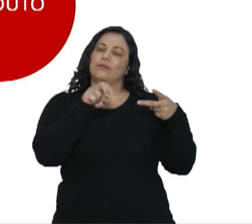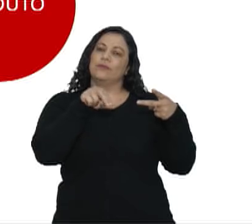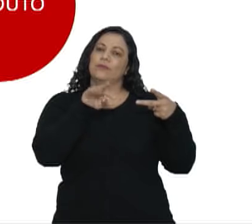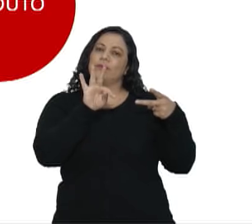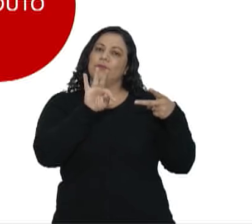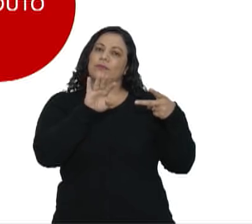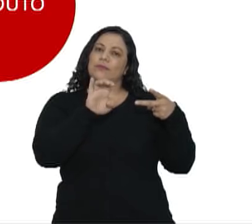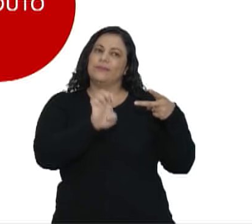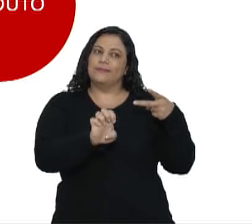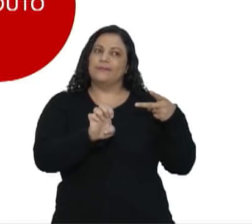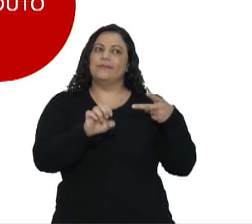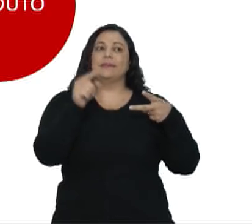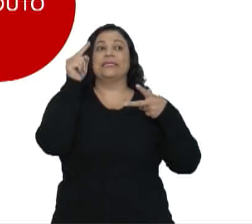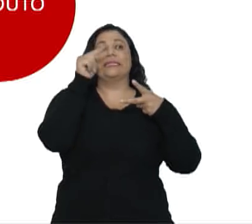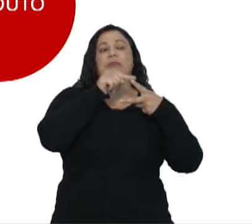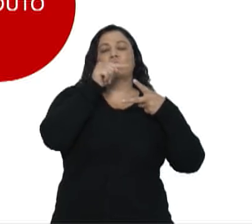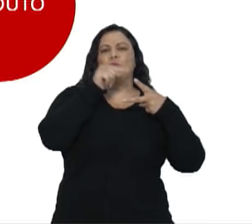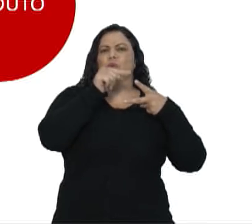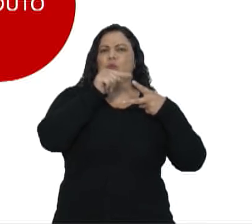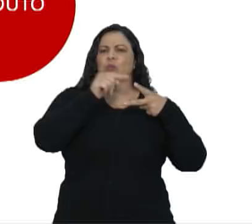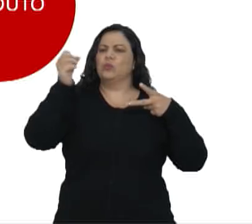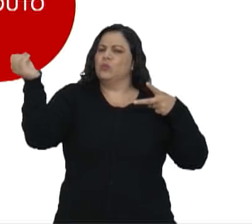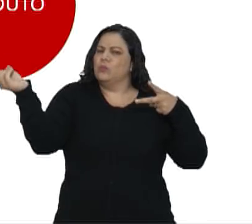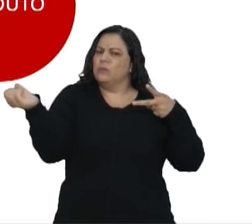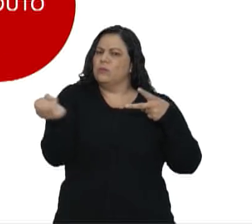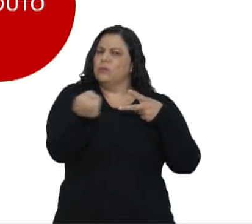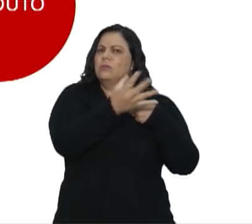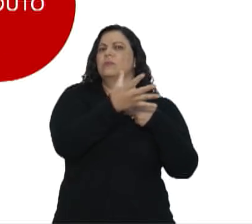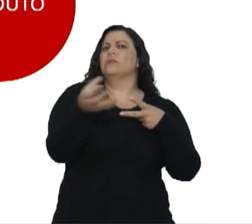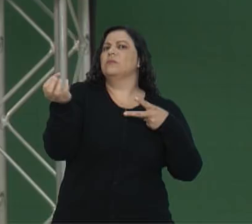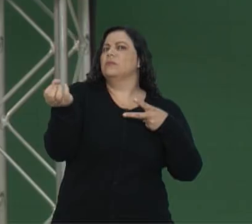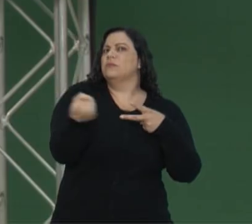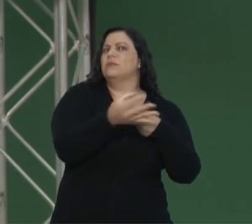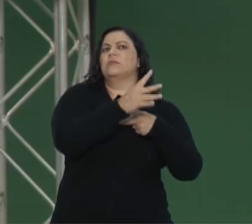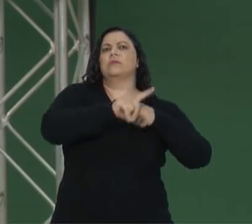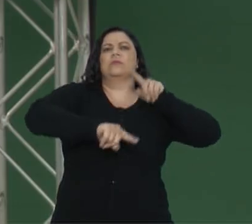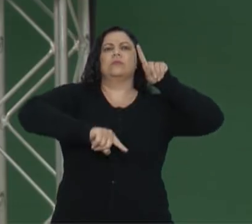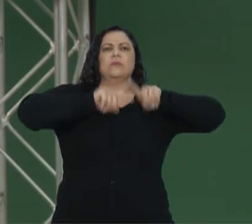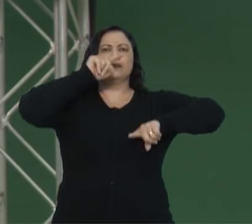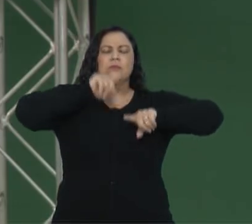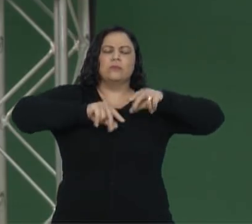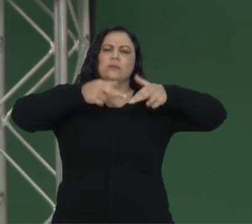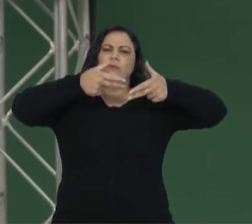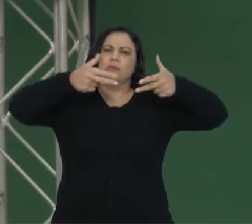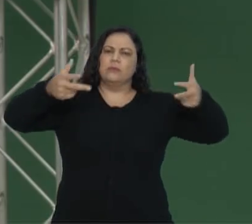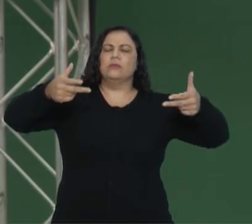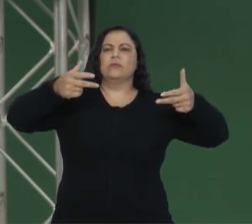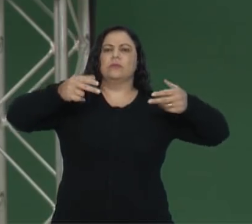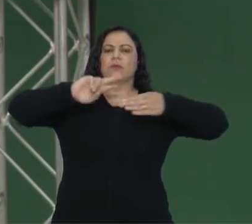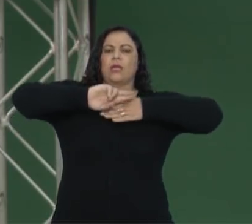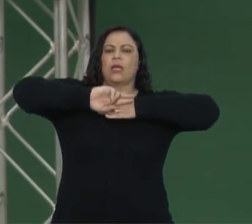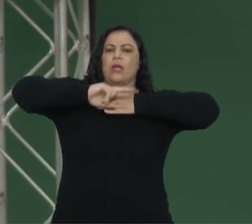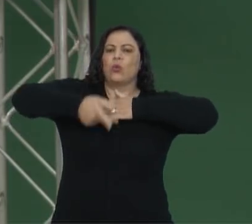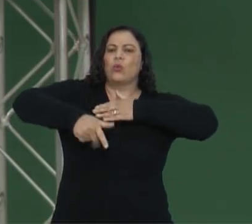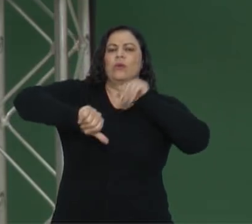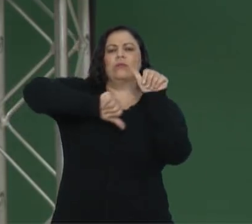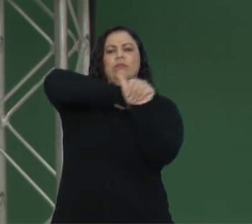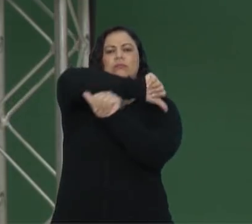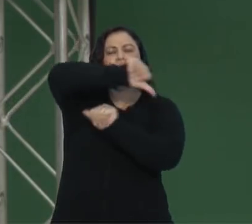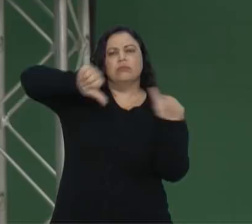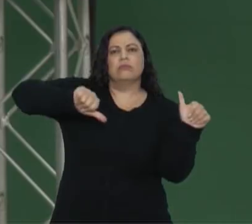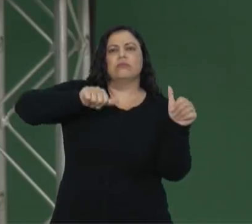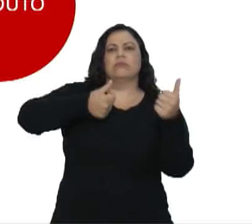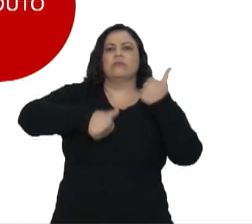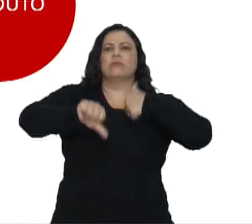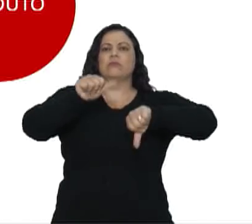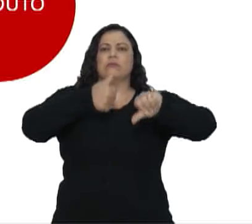a nova substância, é aquilo que eu estou produzindo de novo e foi uma consequência da transformação química.